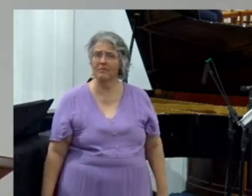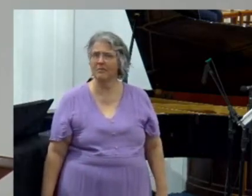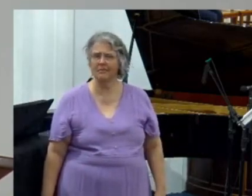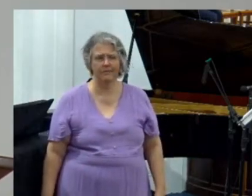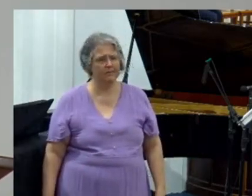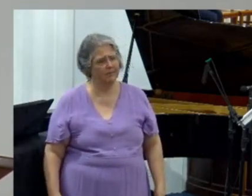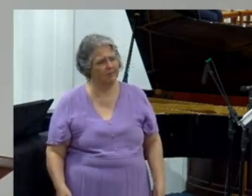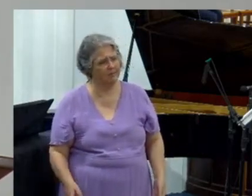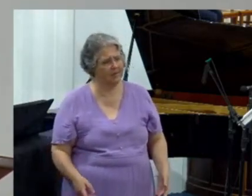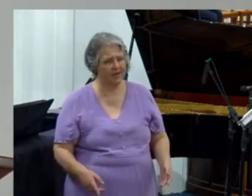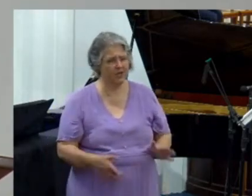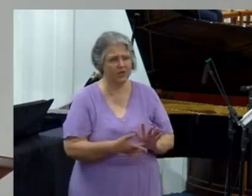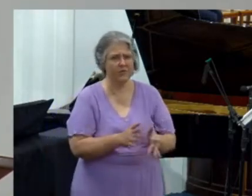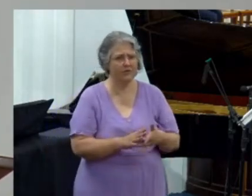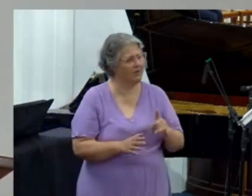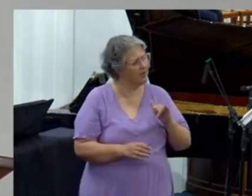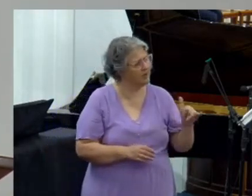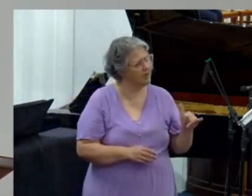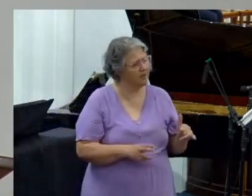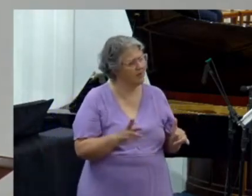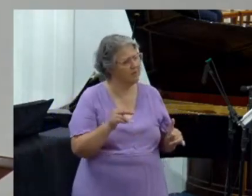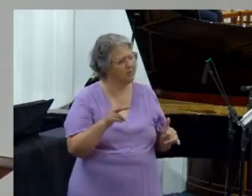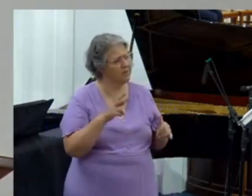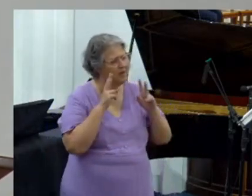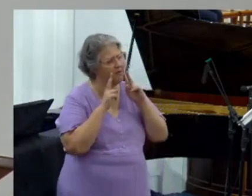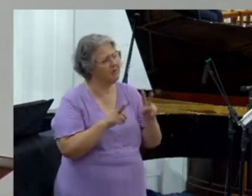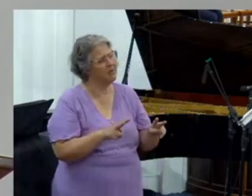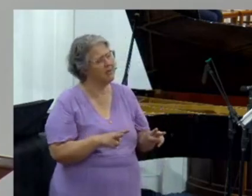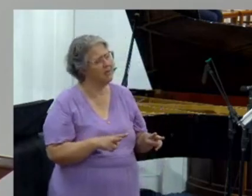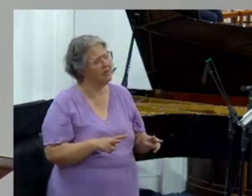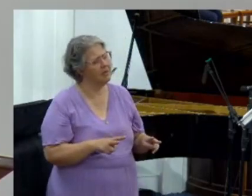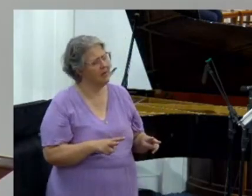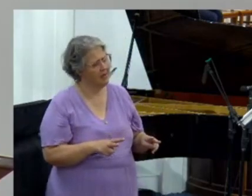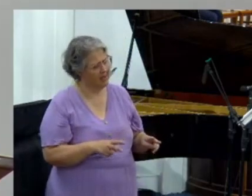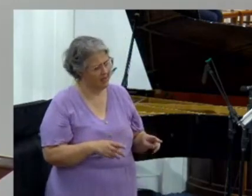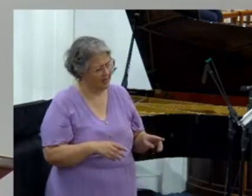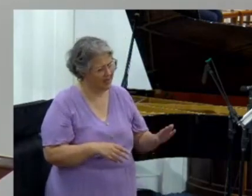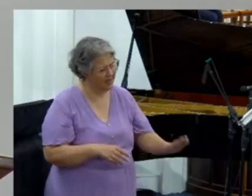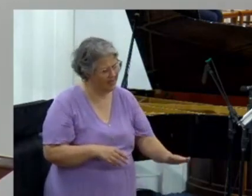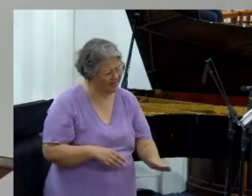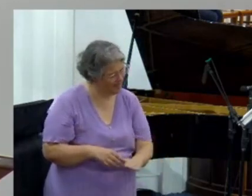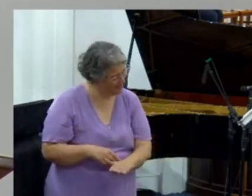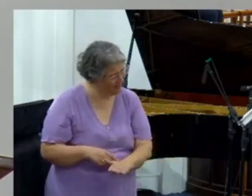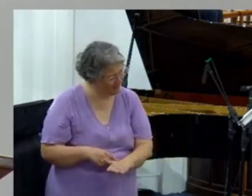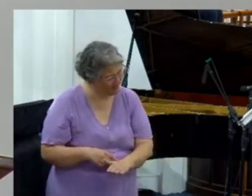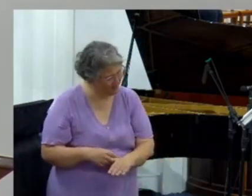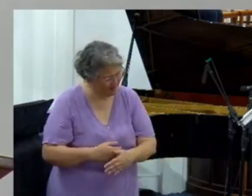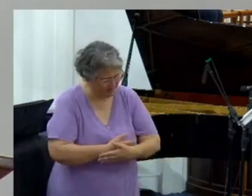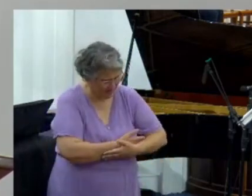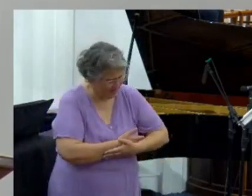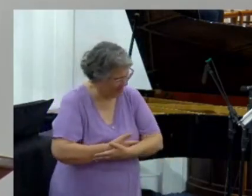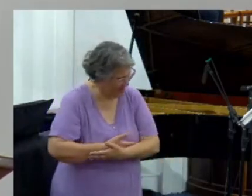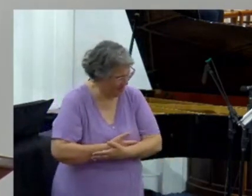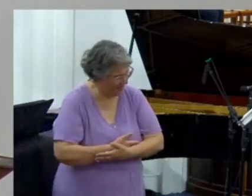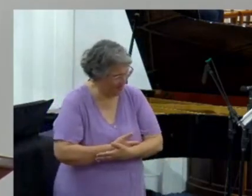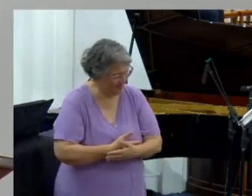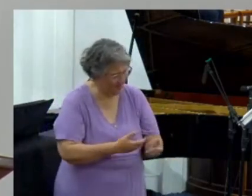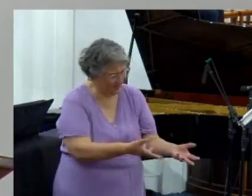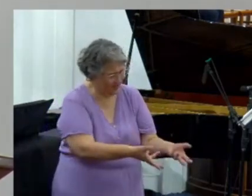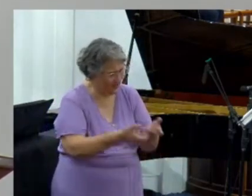leste da boca de pequeninos e crianças de peito suscitaste perfeito